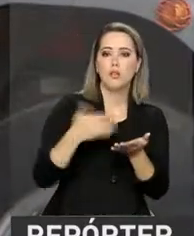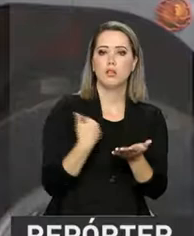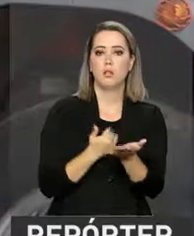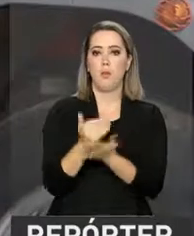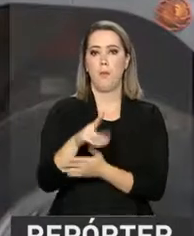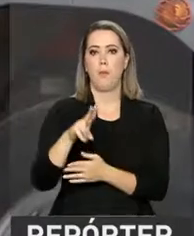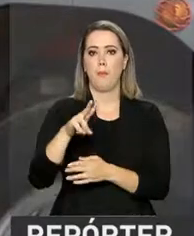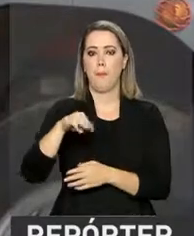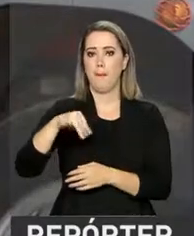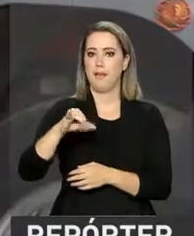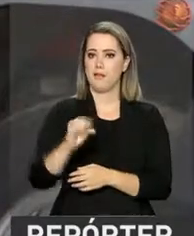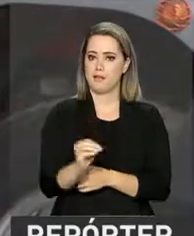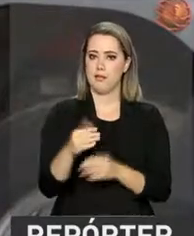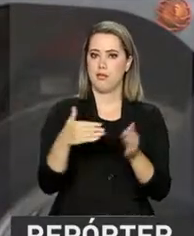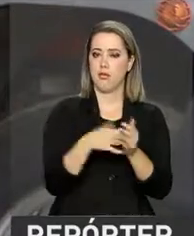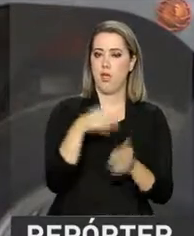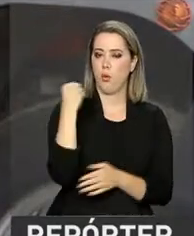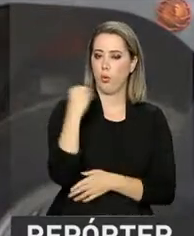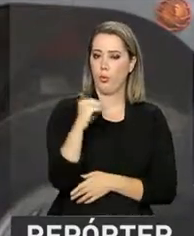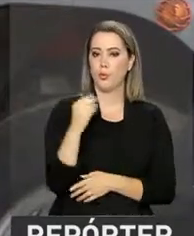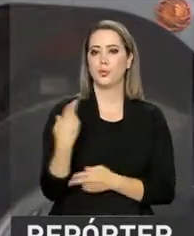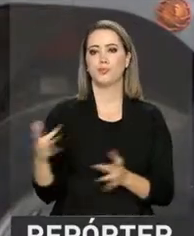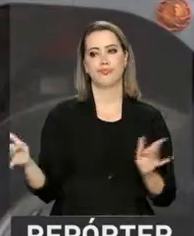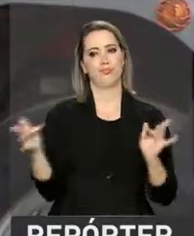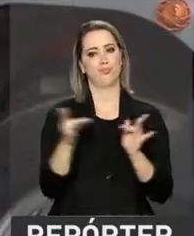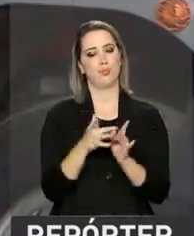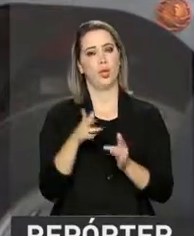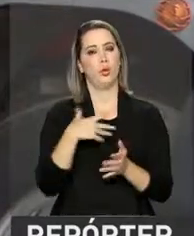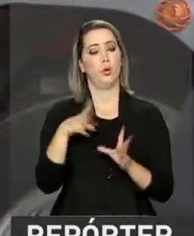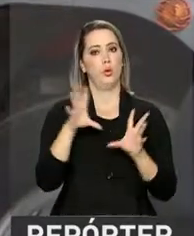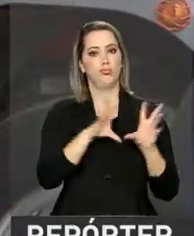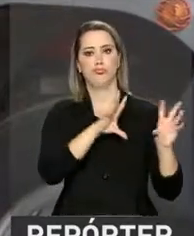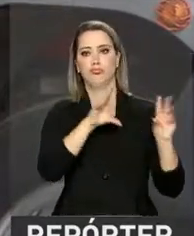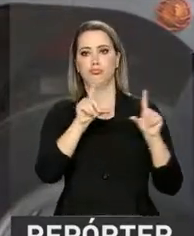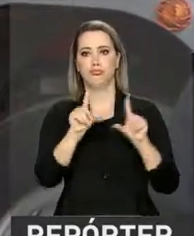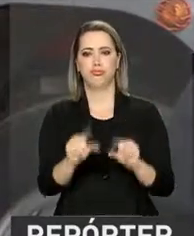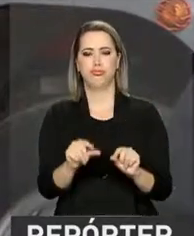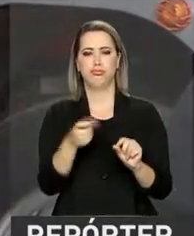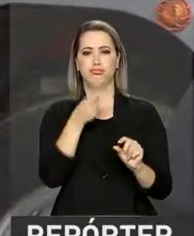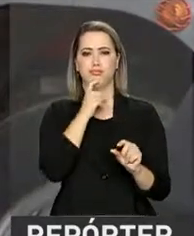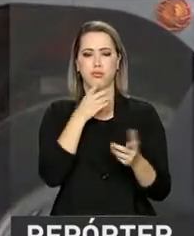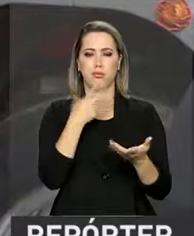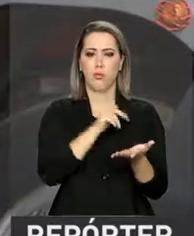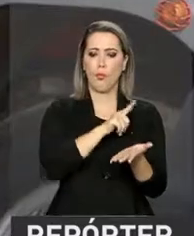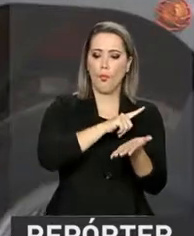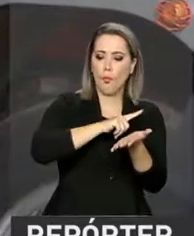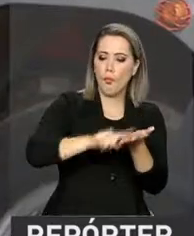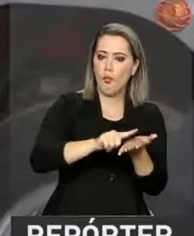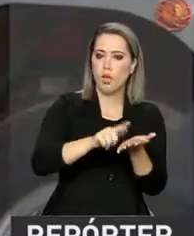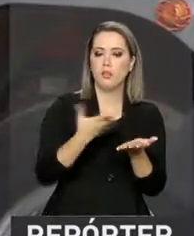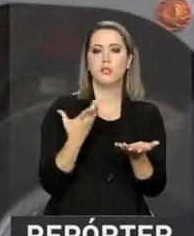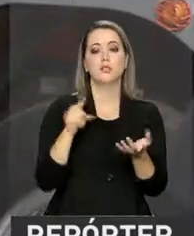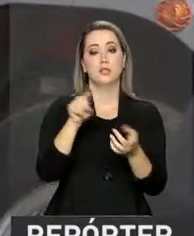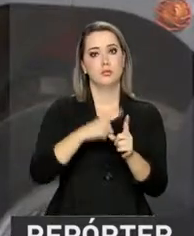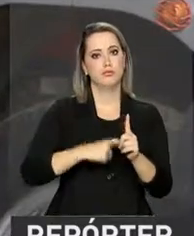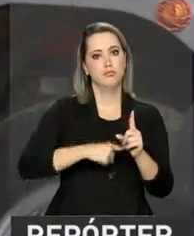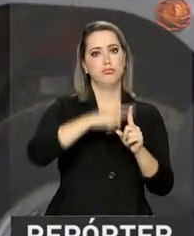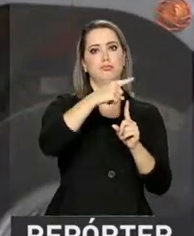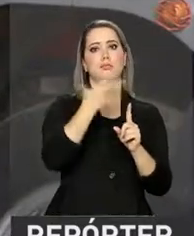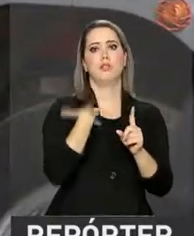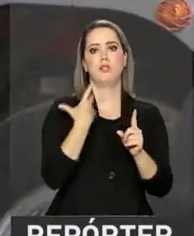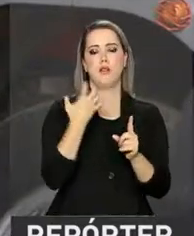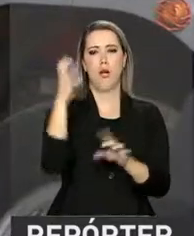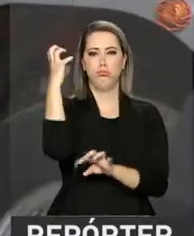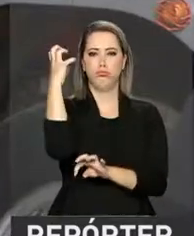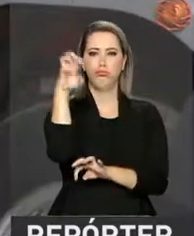de maio a outubro. A combinação de baixa umidade relativa do ar e alta temperatura provoca o ressecamento da